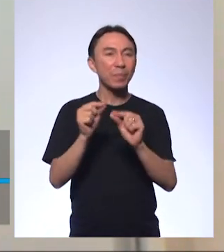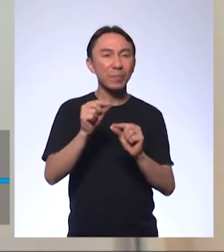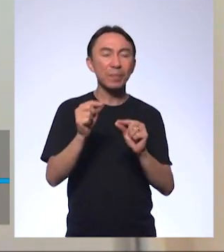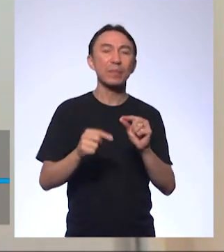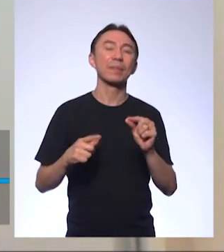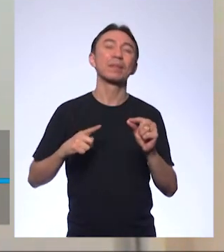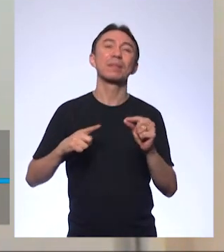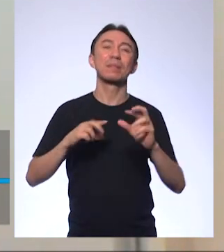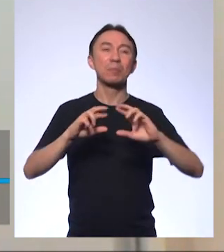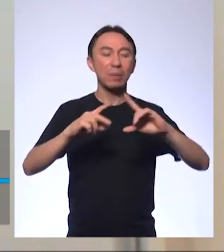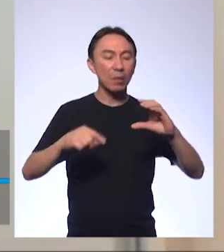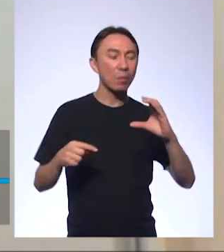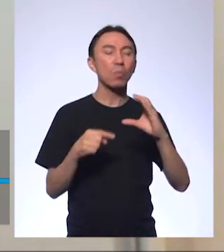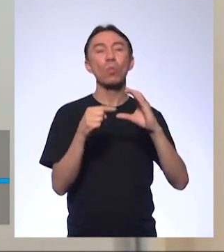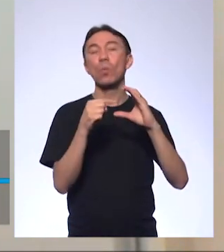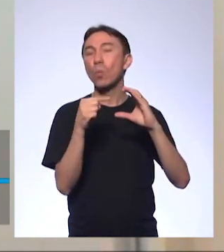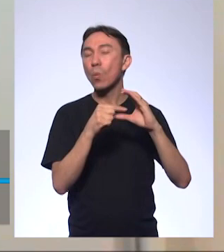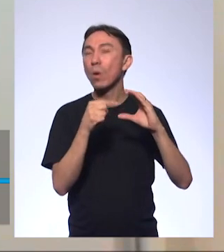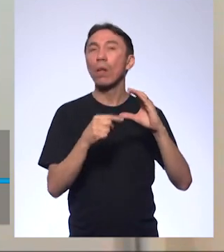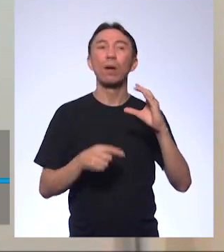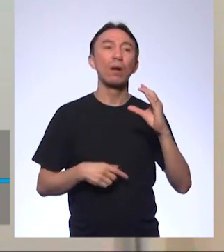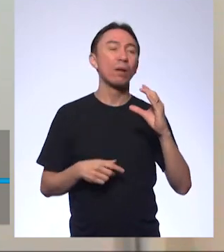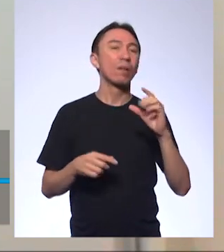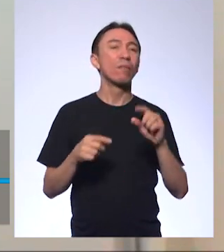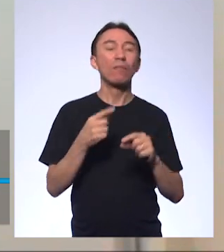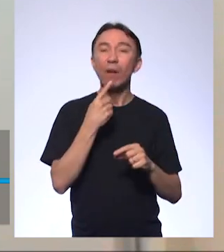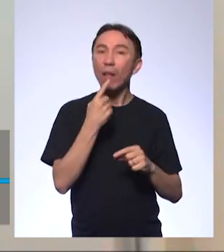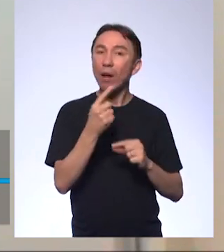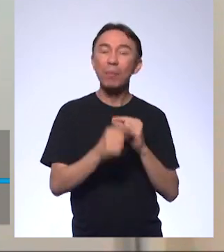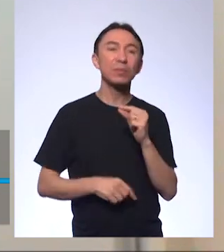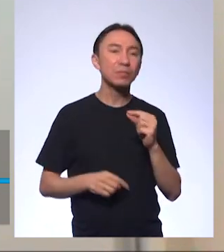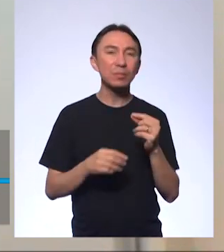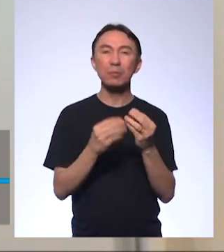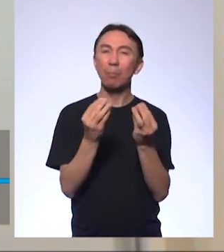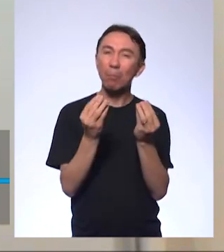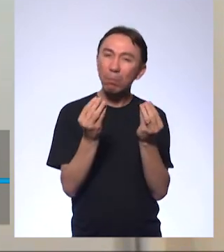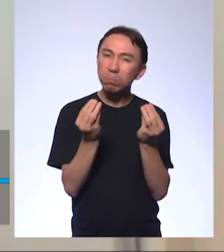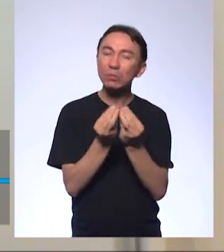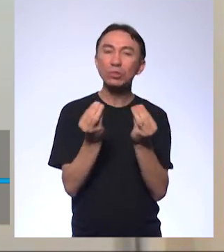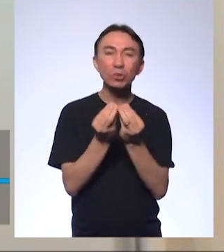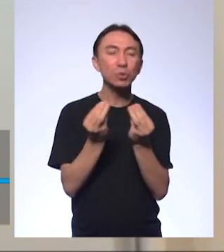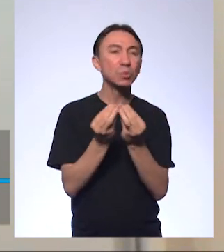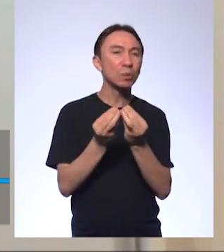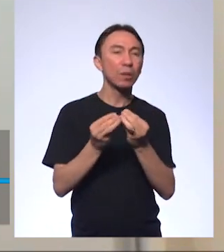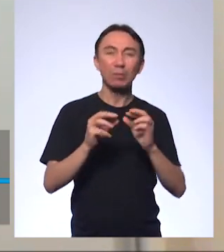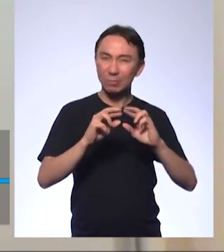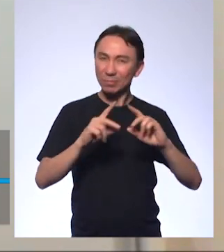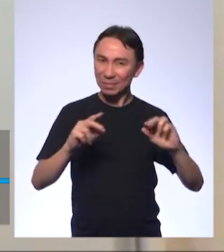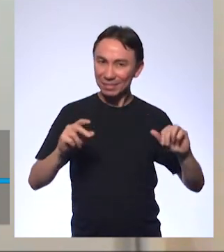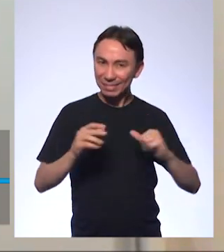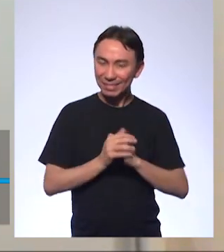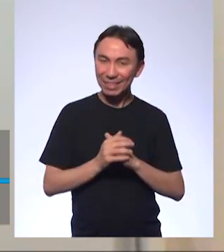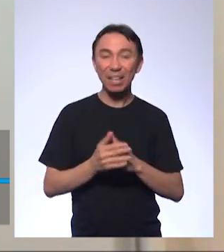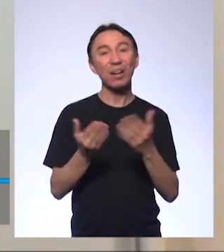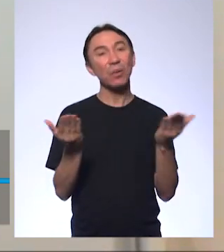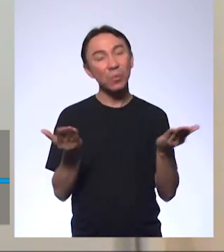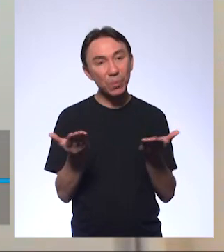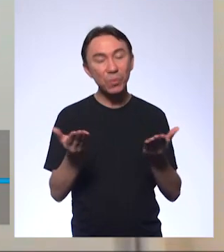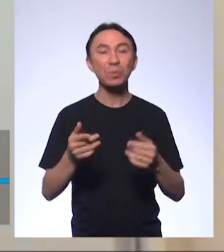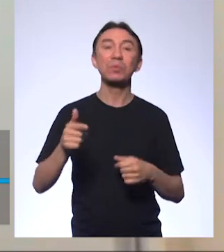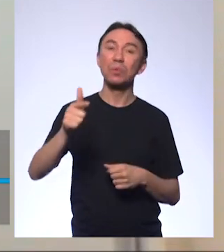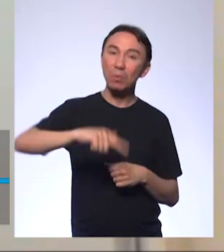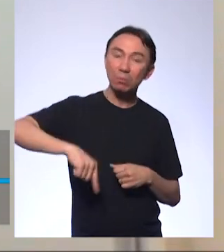dos modelos, falamos sobre as partículas subatômicas e assim por diante. E vamos lembrar um pouquinho disso para